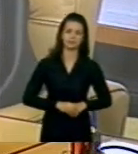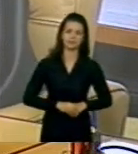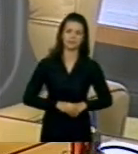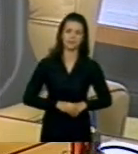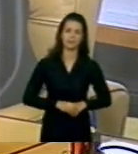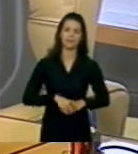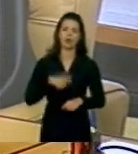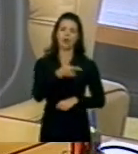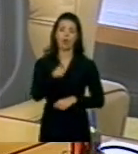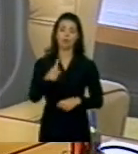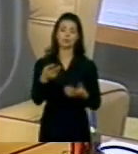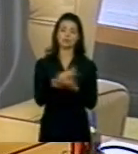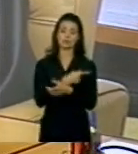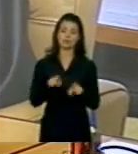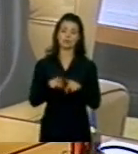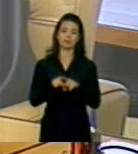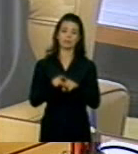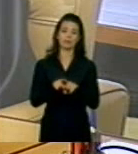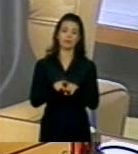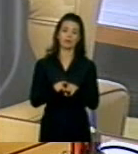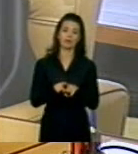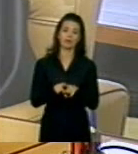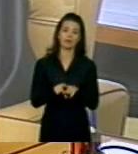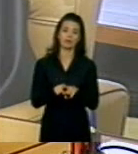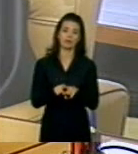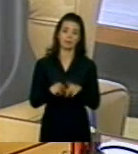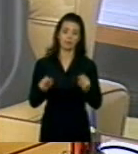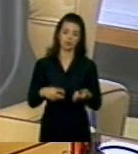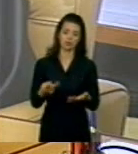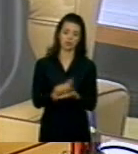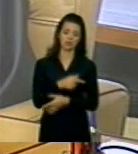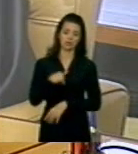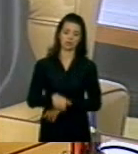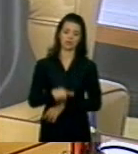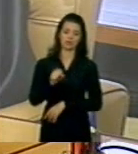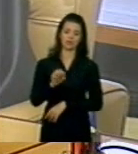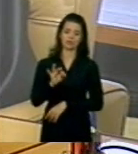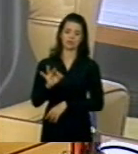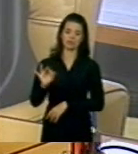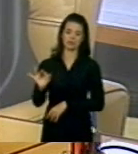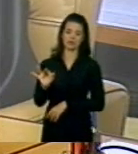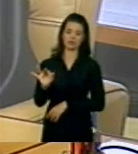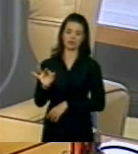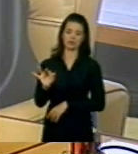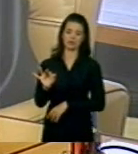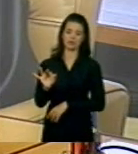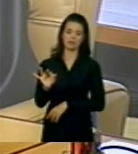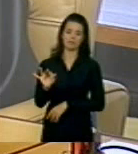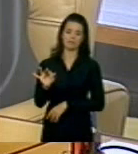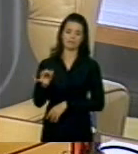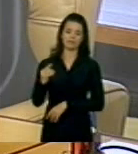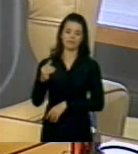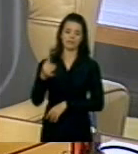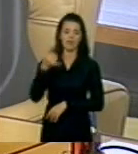acrescento, têm sido tradicionalmente declinadas por esta Suprema Corte para repelir a ampliação de